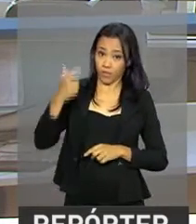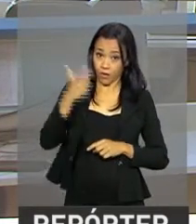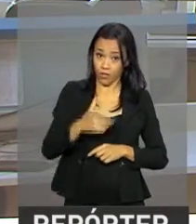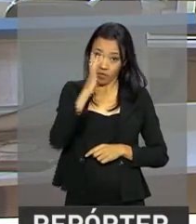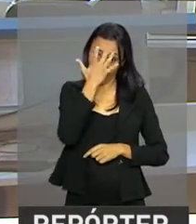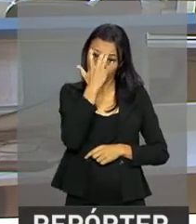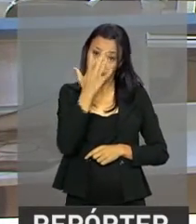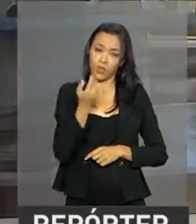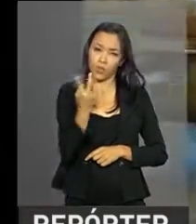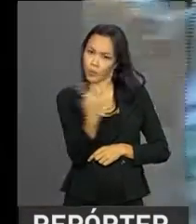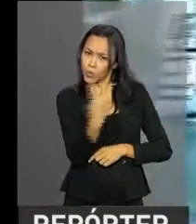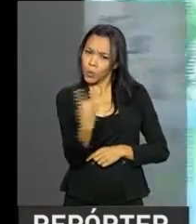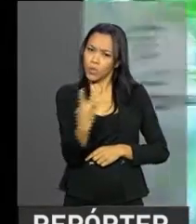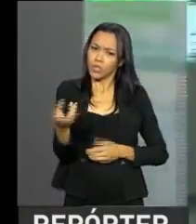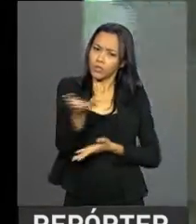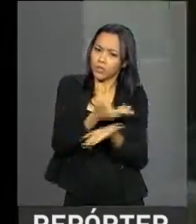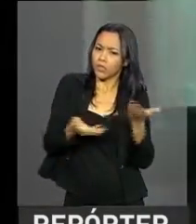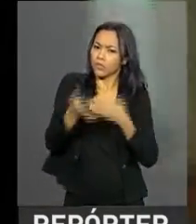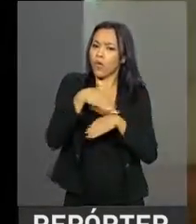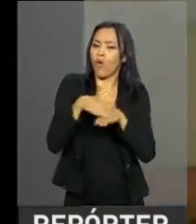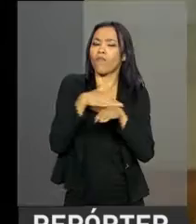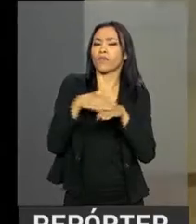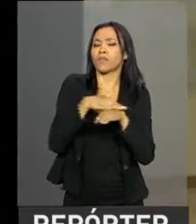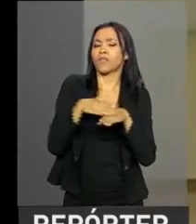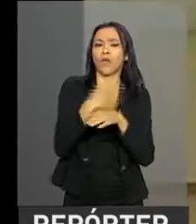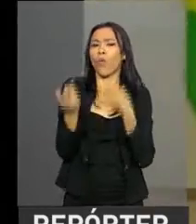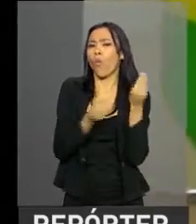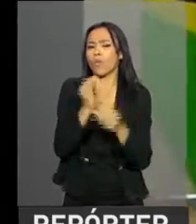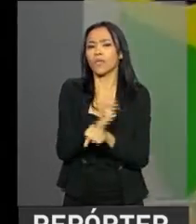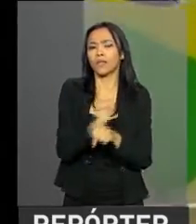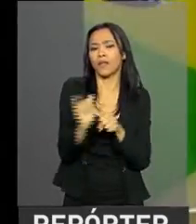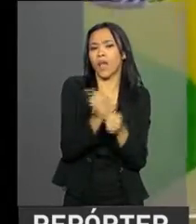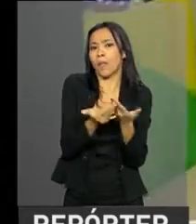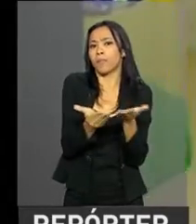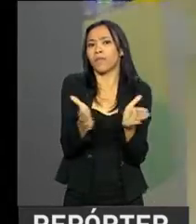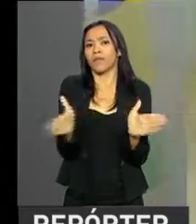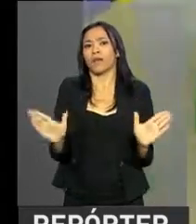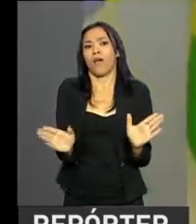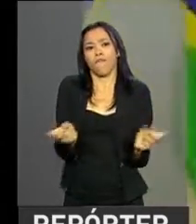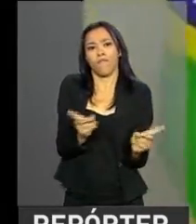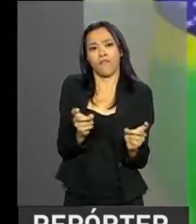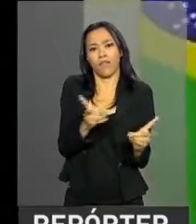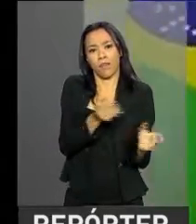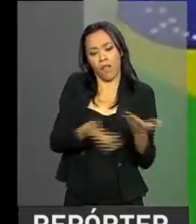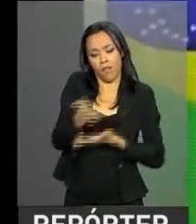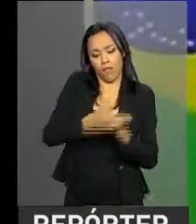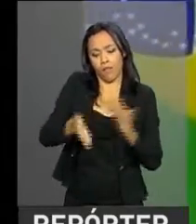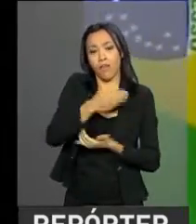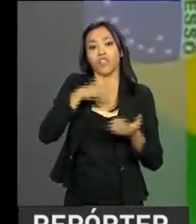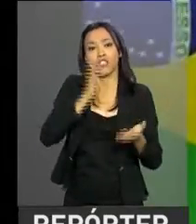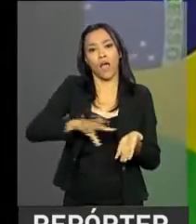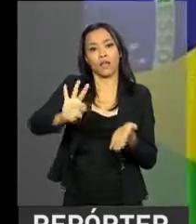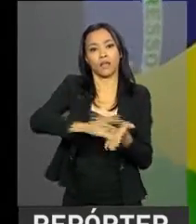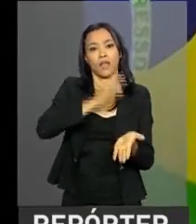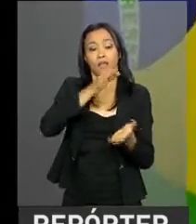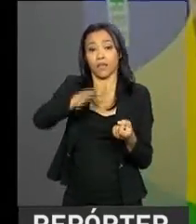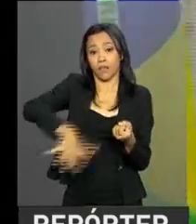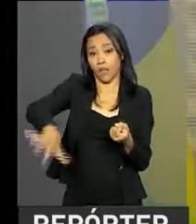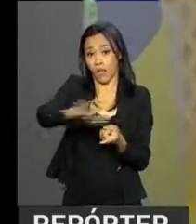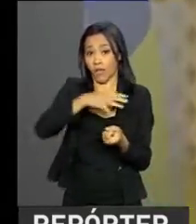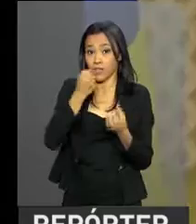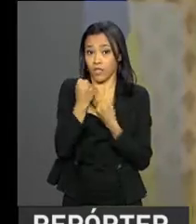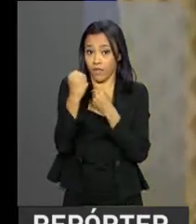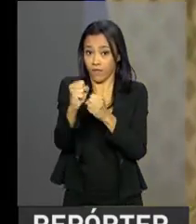Eles conversaram sobre medidas para ampliar os negócios entre os dois países. foram assinadas parcerias nas áreas de